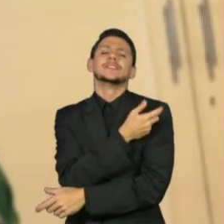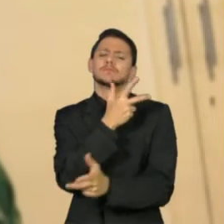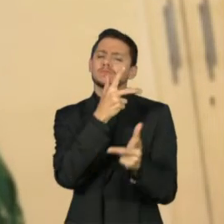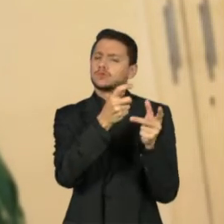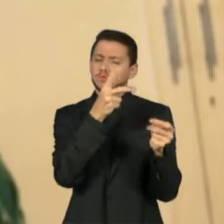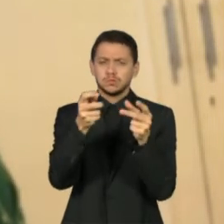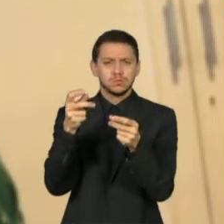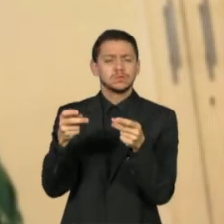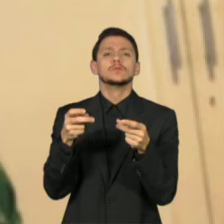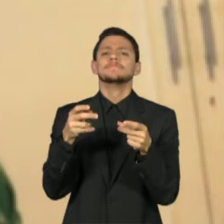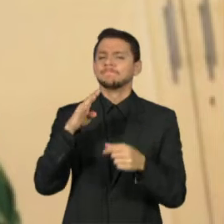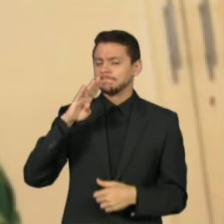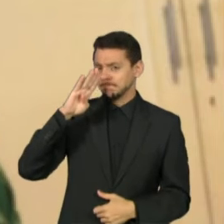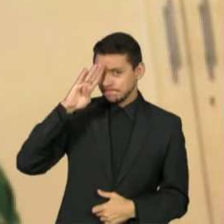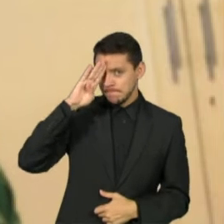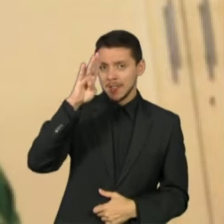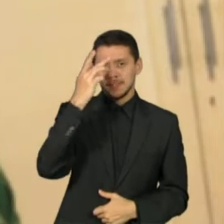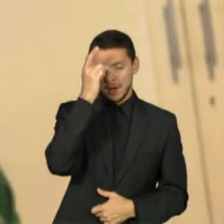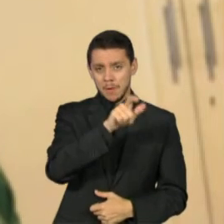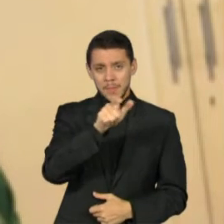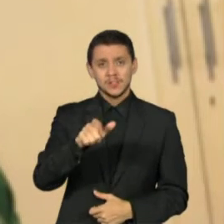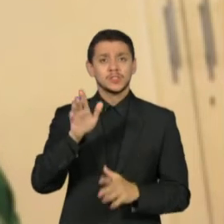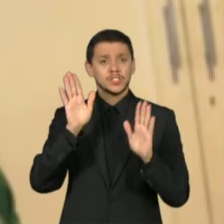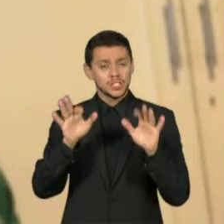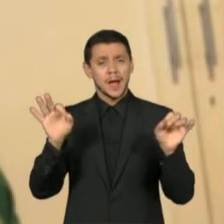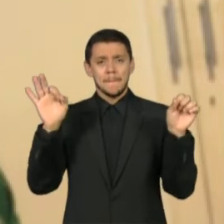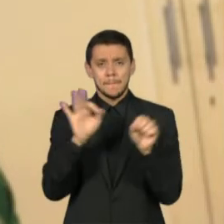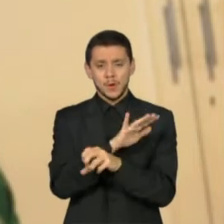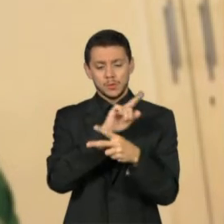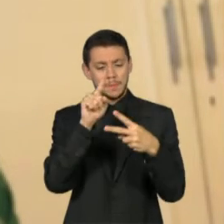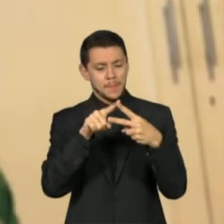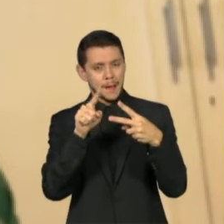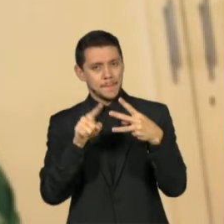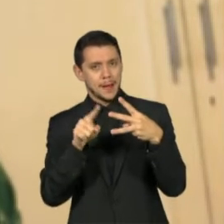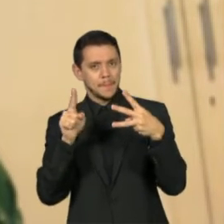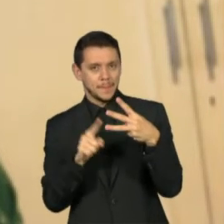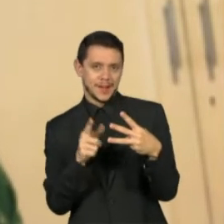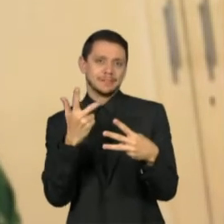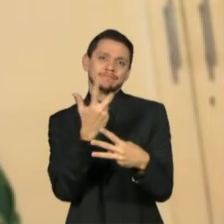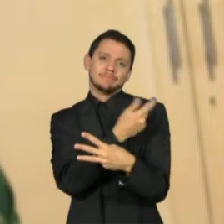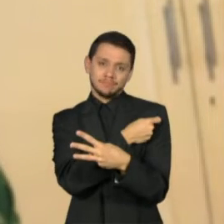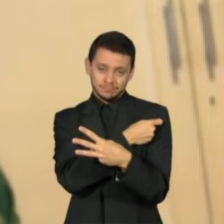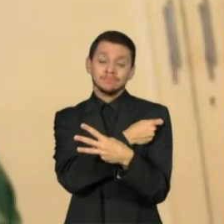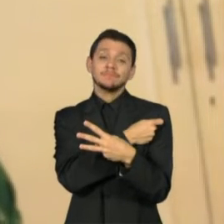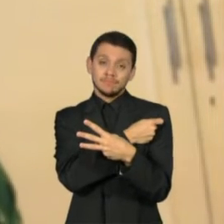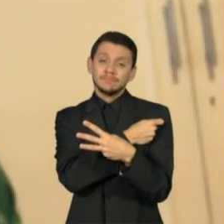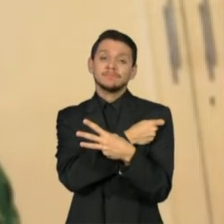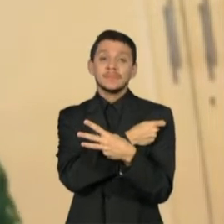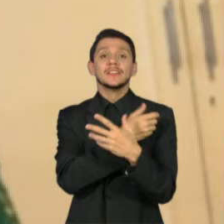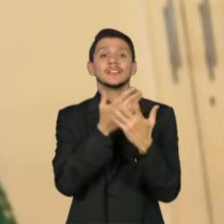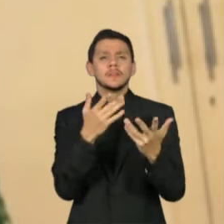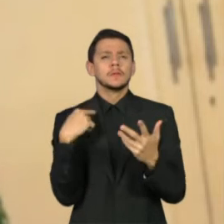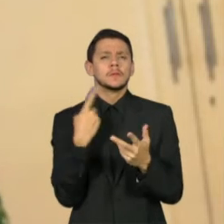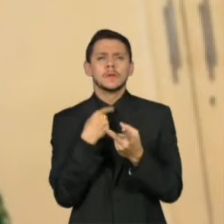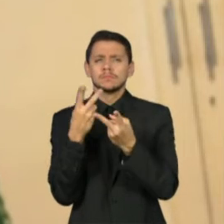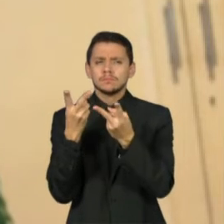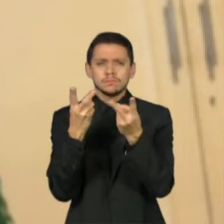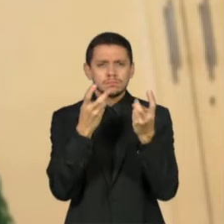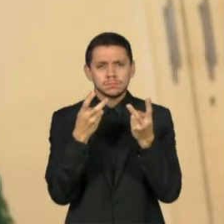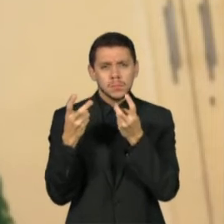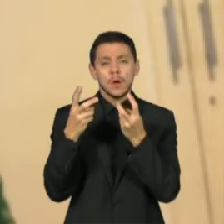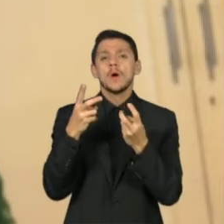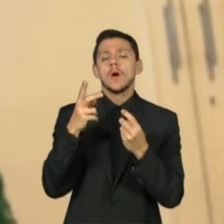principalmente das pessoas que já receberam as 3 doses da vacina. O que nós observamos no Hospital